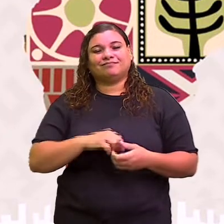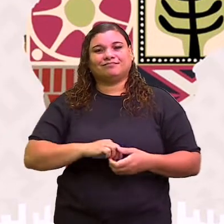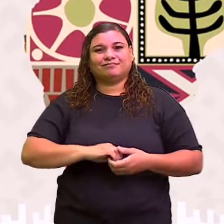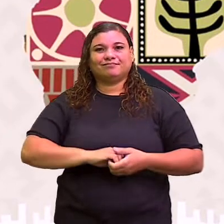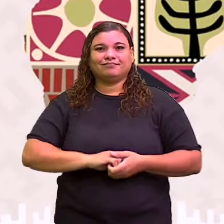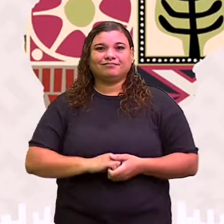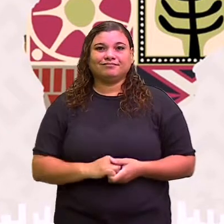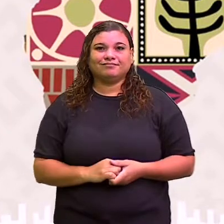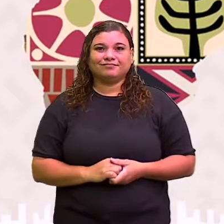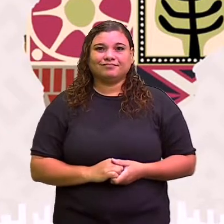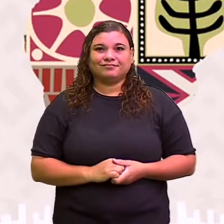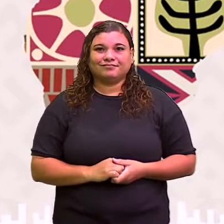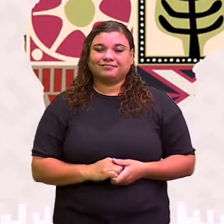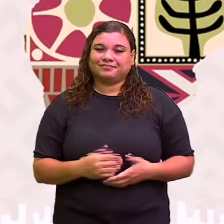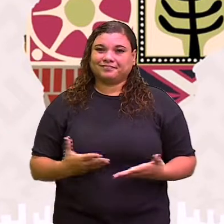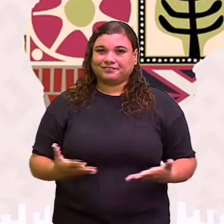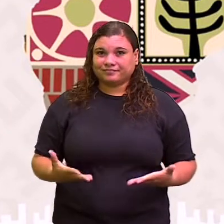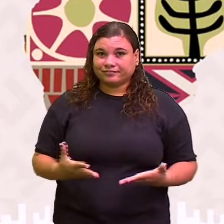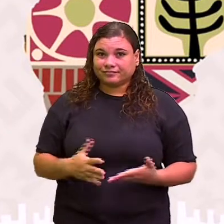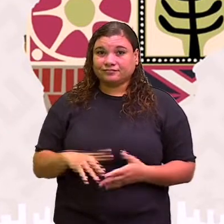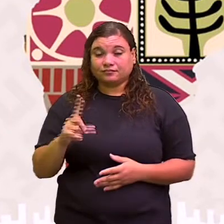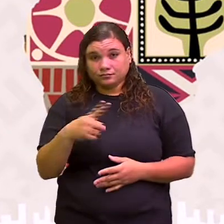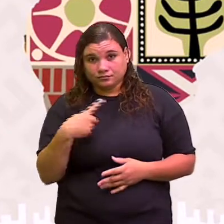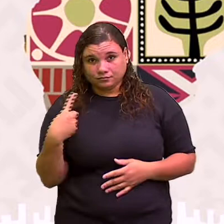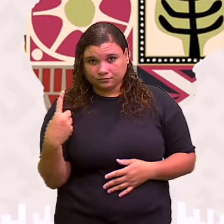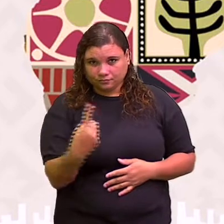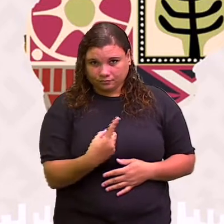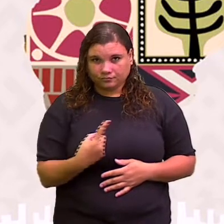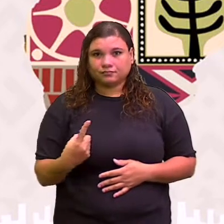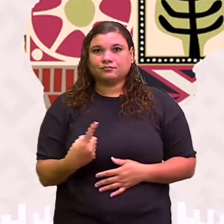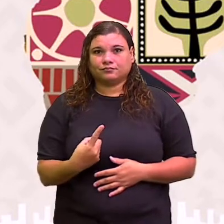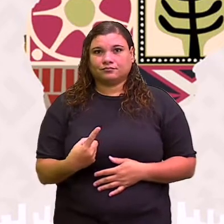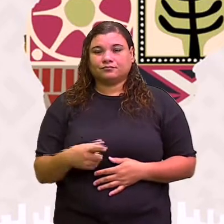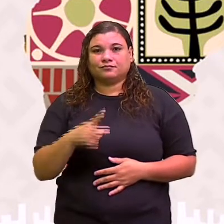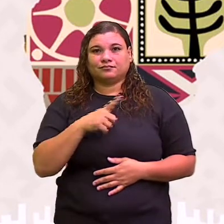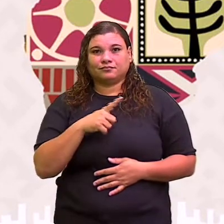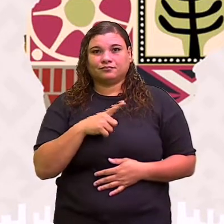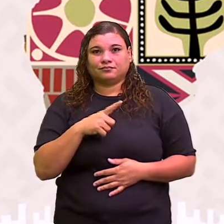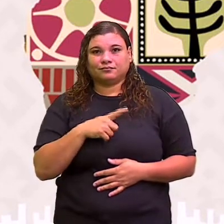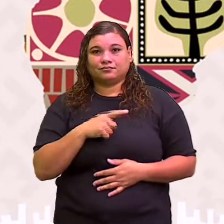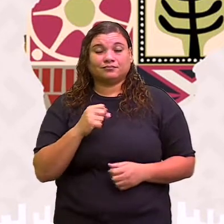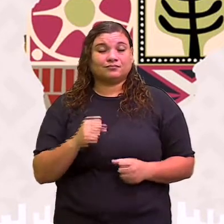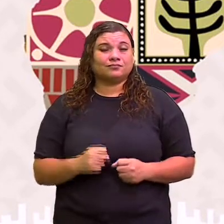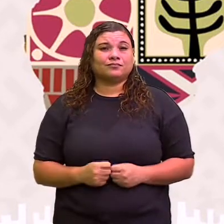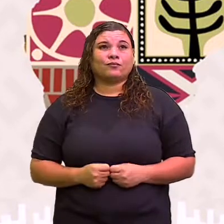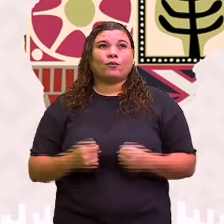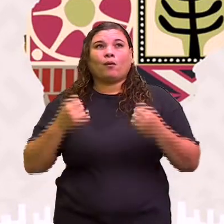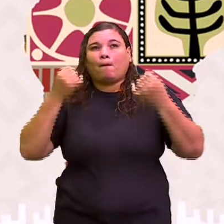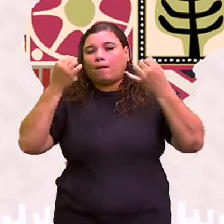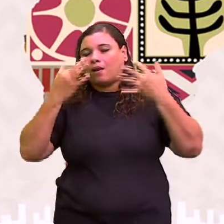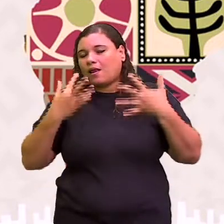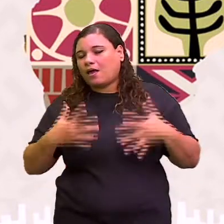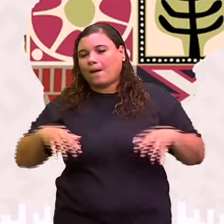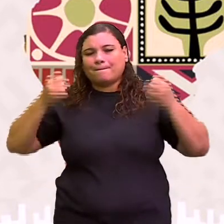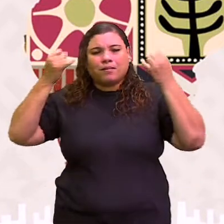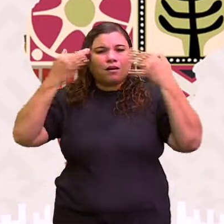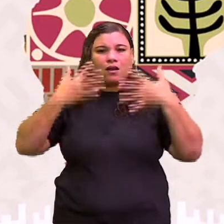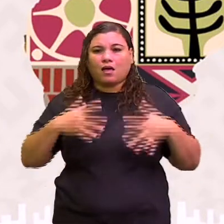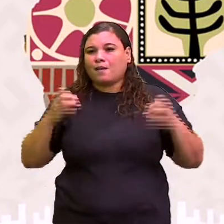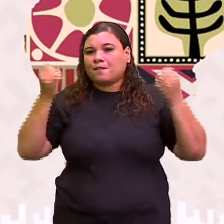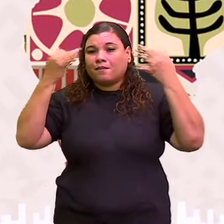grandiosidade. Tá? Nós temos muita coisa para falar ainda sobre esse continente.